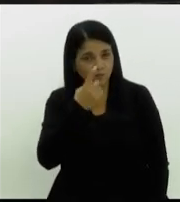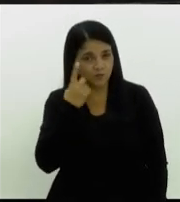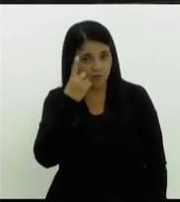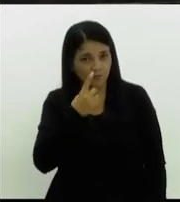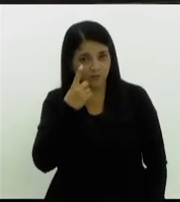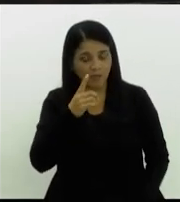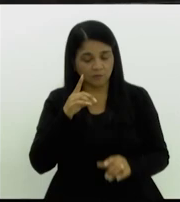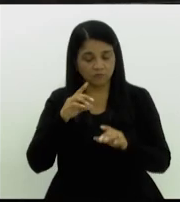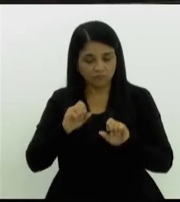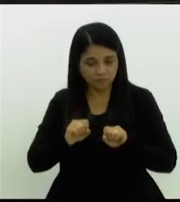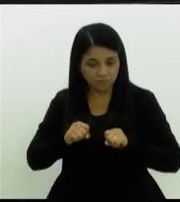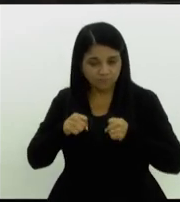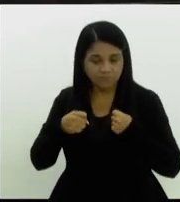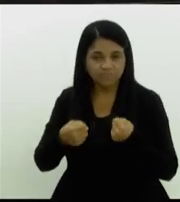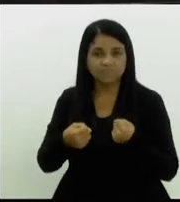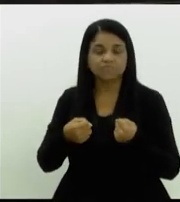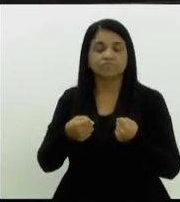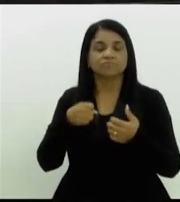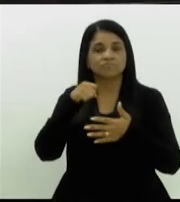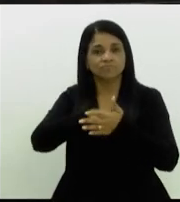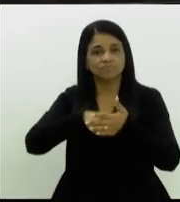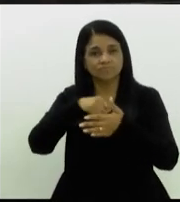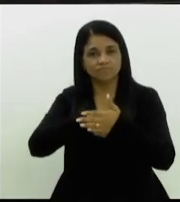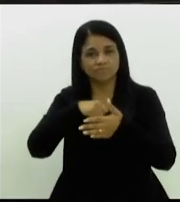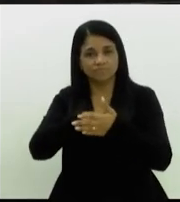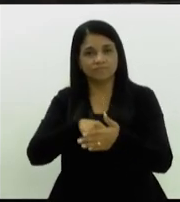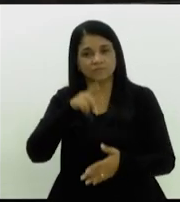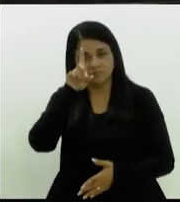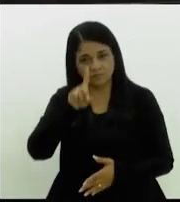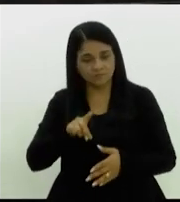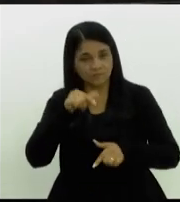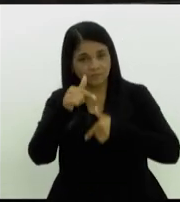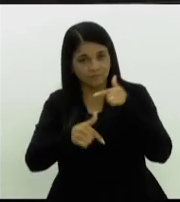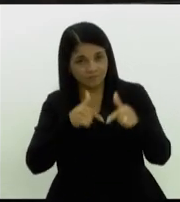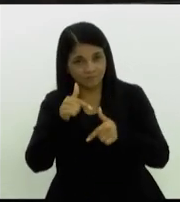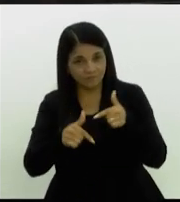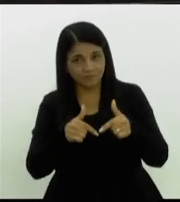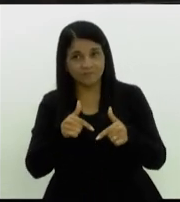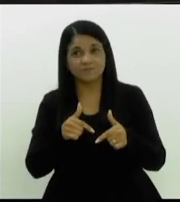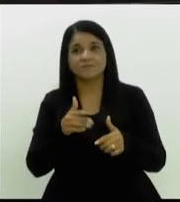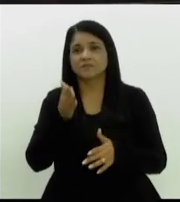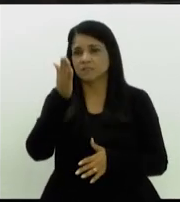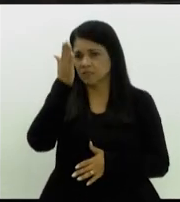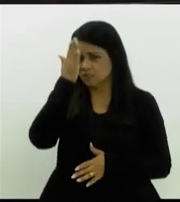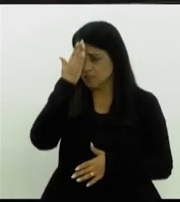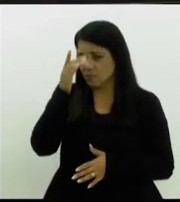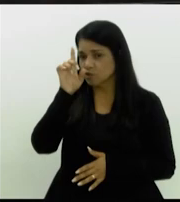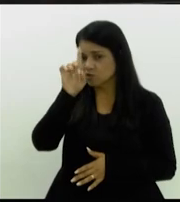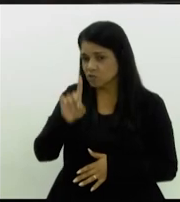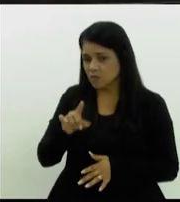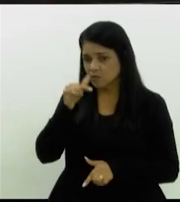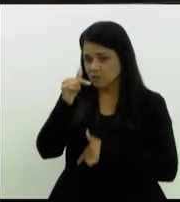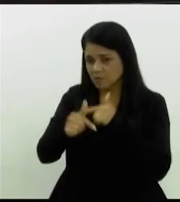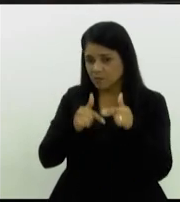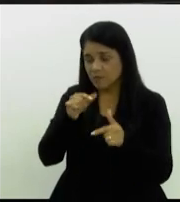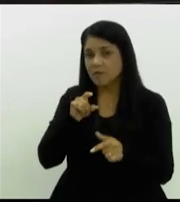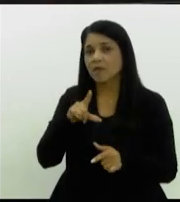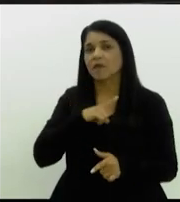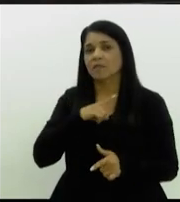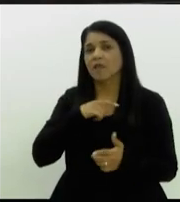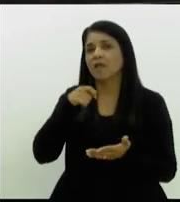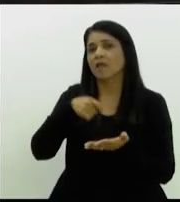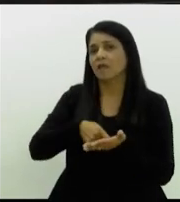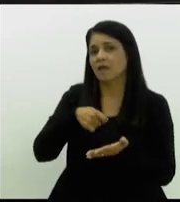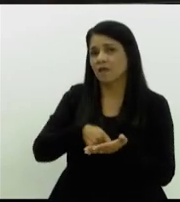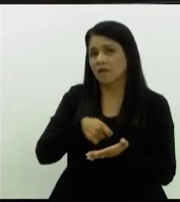dos direitos trabalhistas que somos, nós sabemos que direito trabalhista se cobra para quem retém ele. Então, se